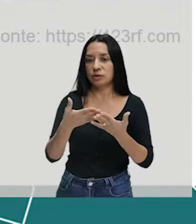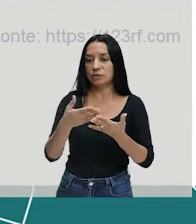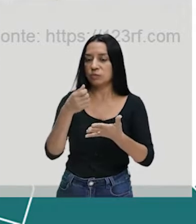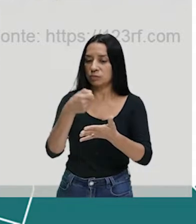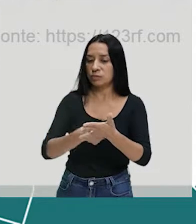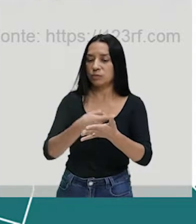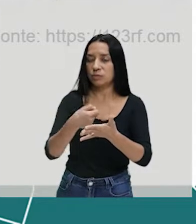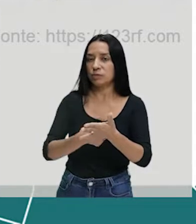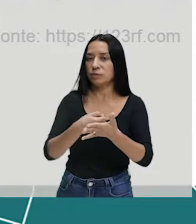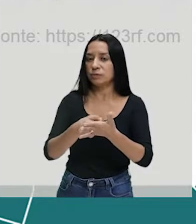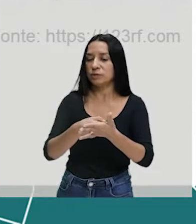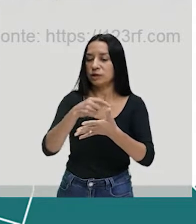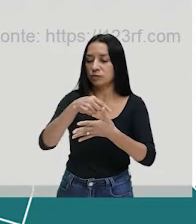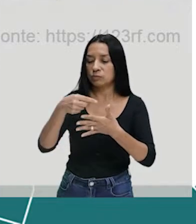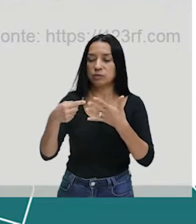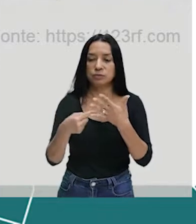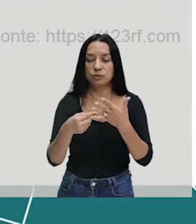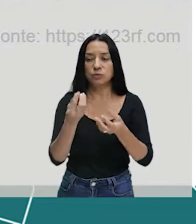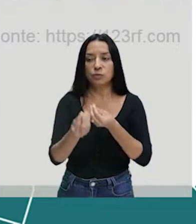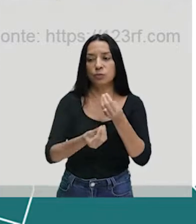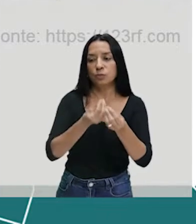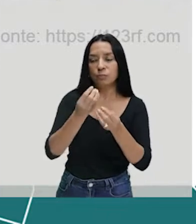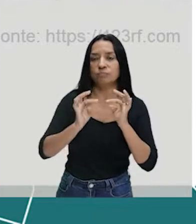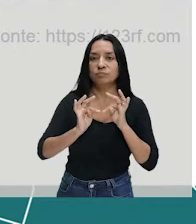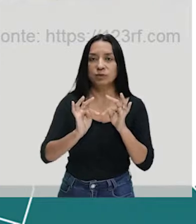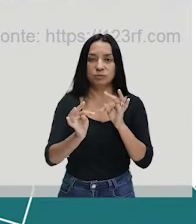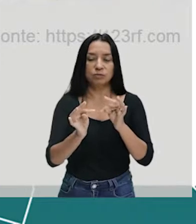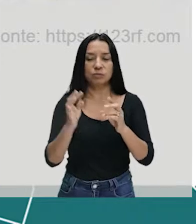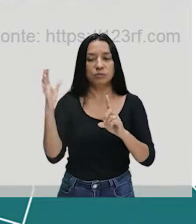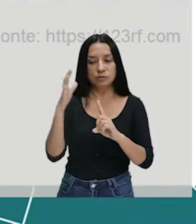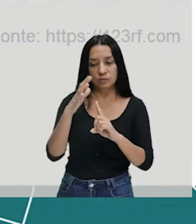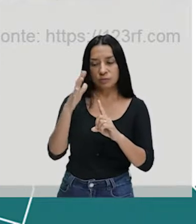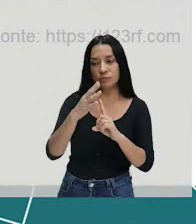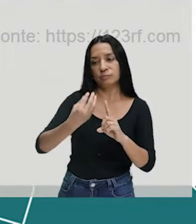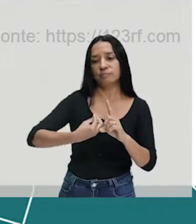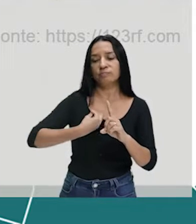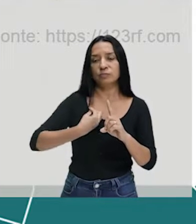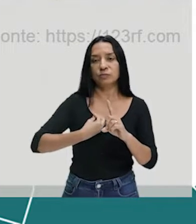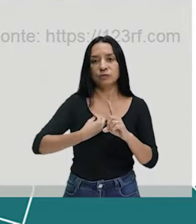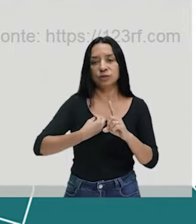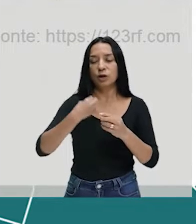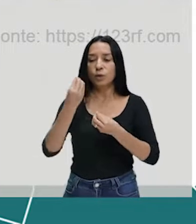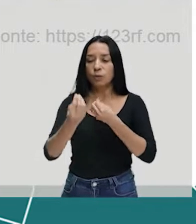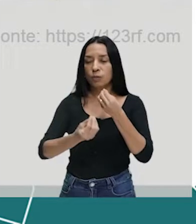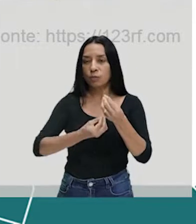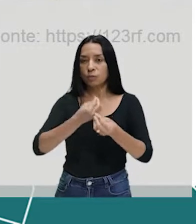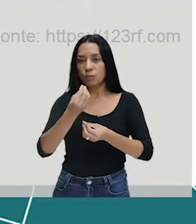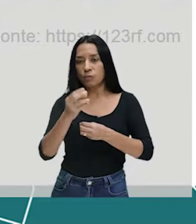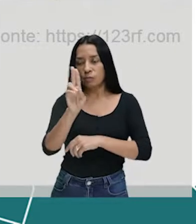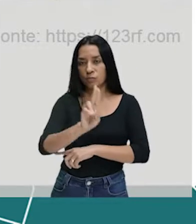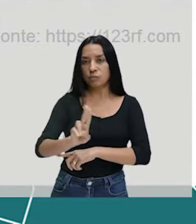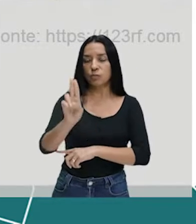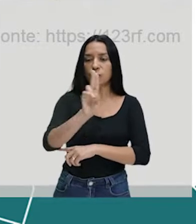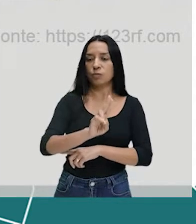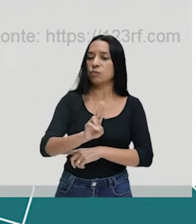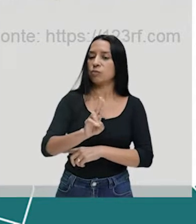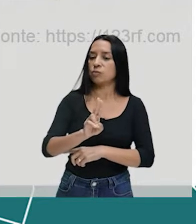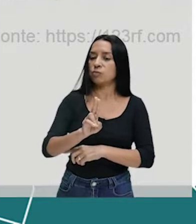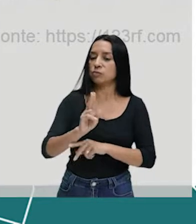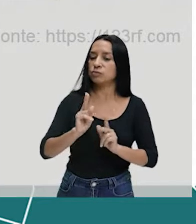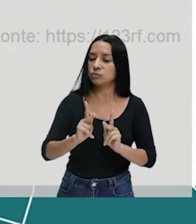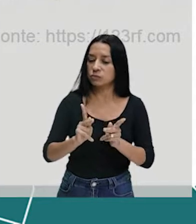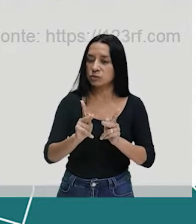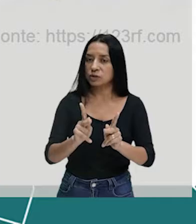cobrou justamente Esse aspecto de Como a tecnologia influencia a nossa vida de que forma que o uso constante